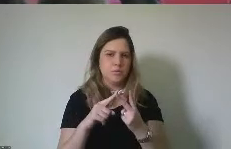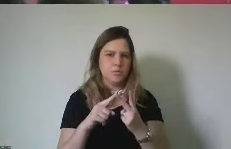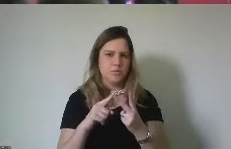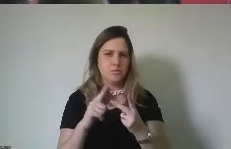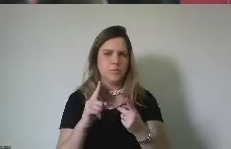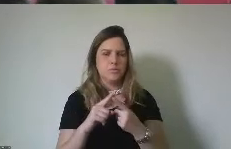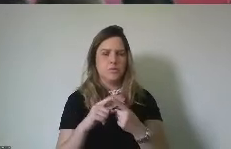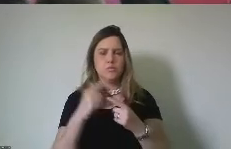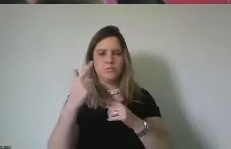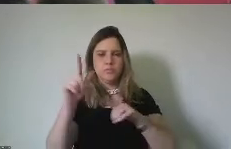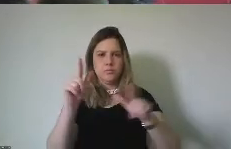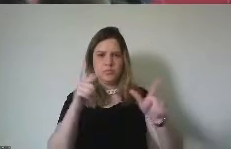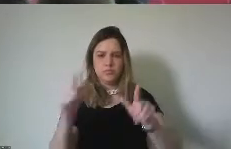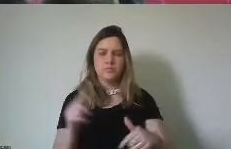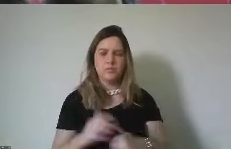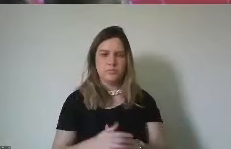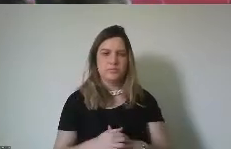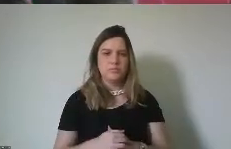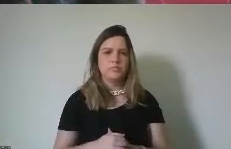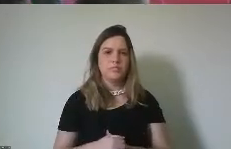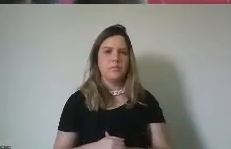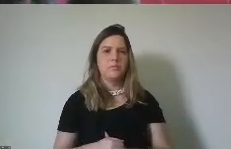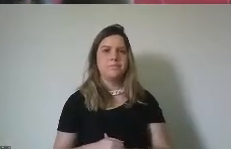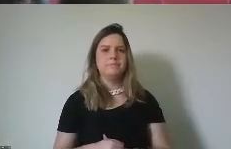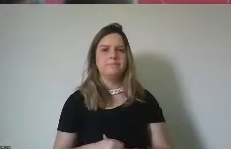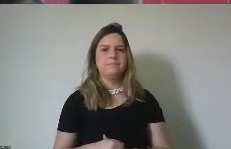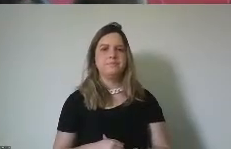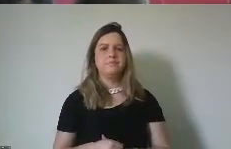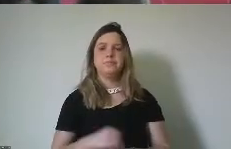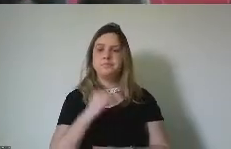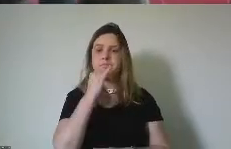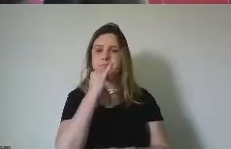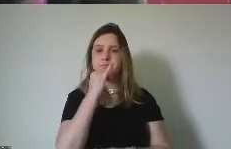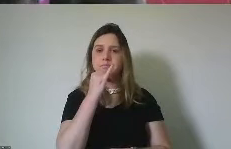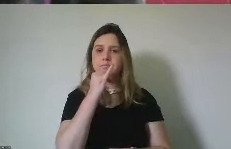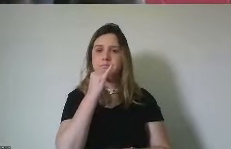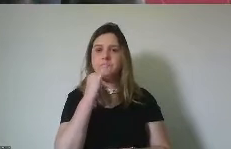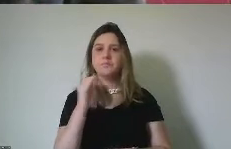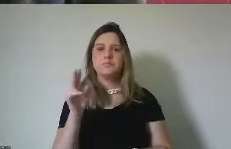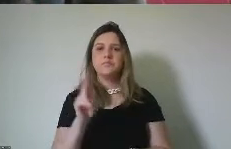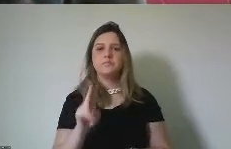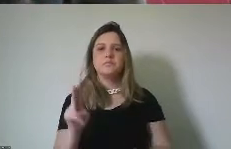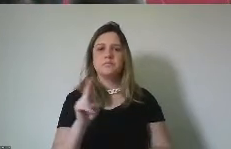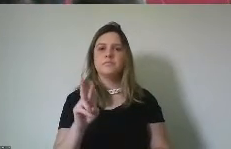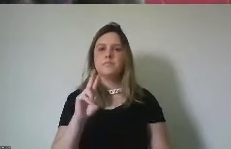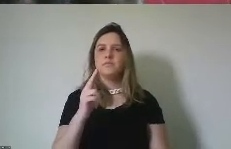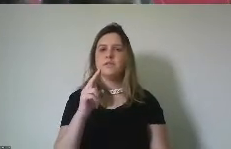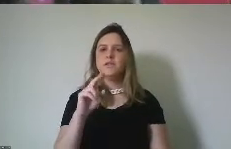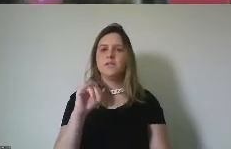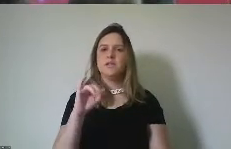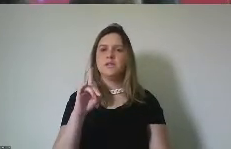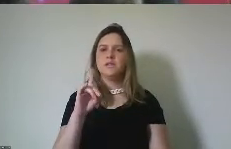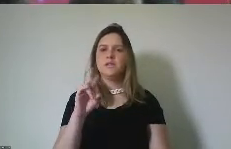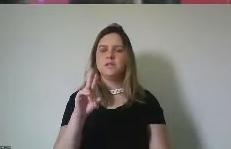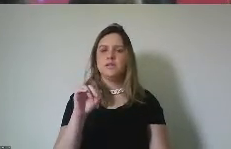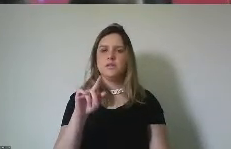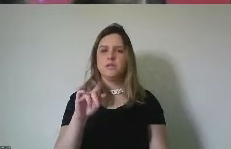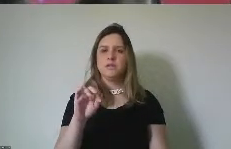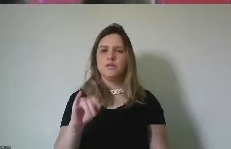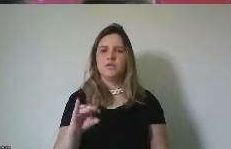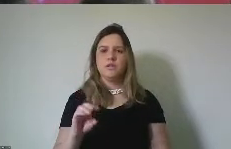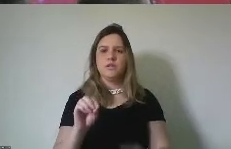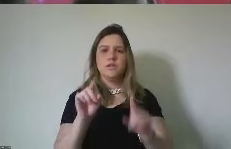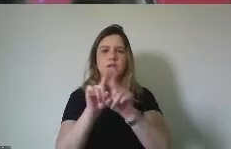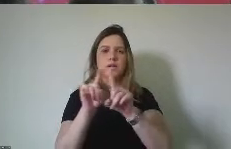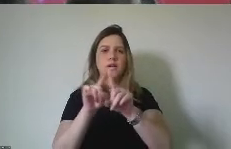que eu não trouxe aqui no dia de hoje tá primeiro exemplo o tal do hidrogênio verde né tô gênio verde tá aí a